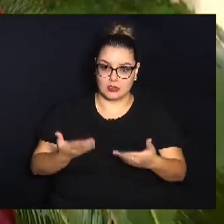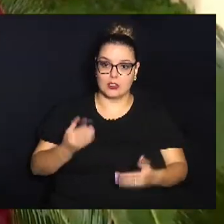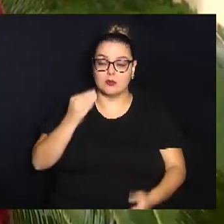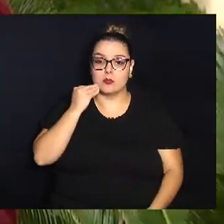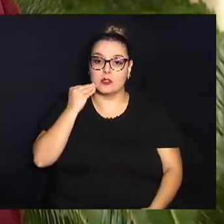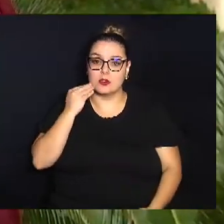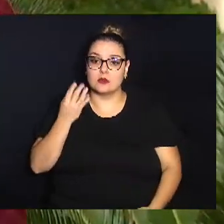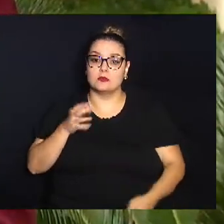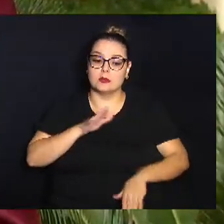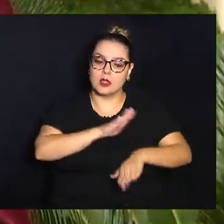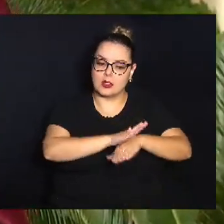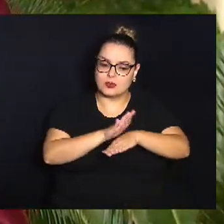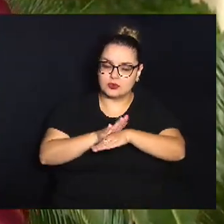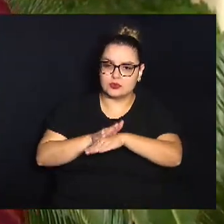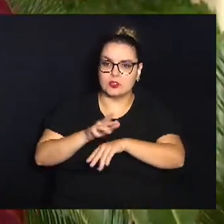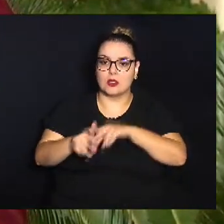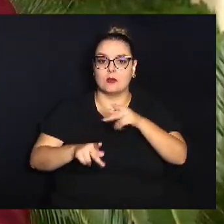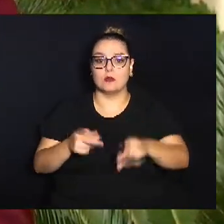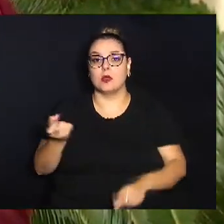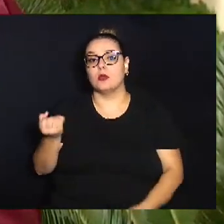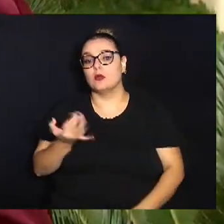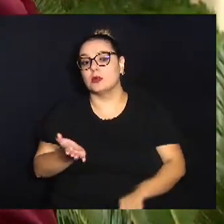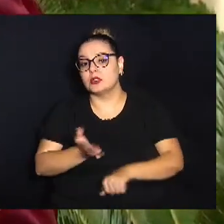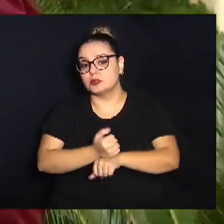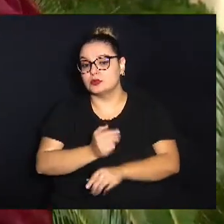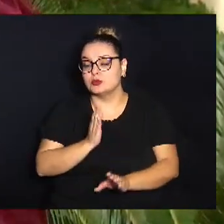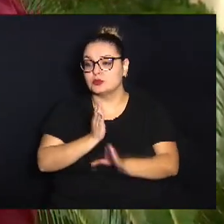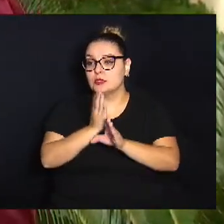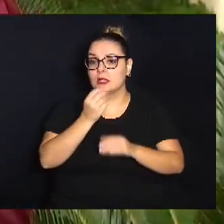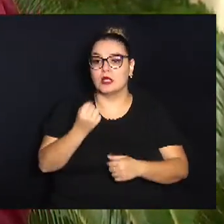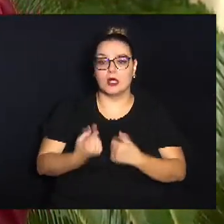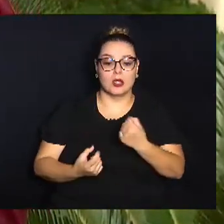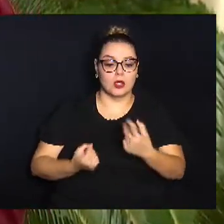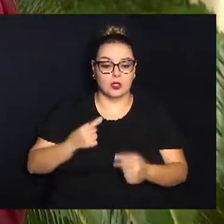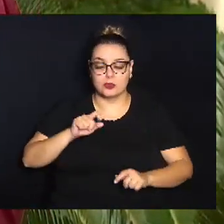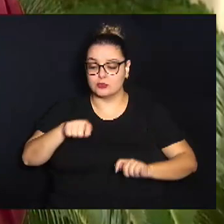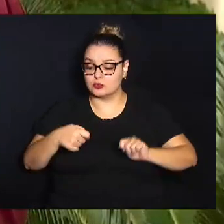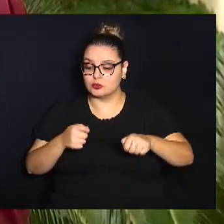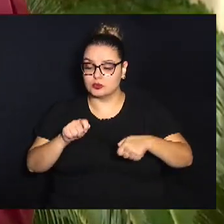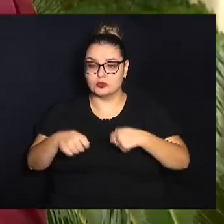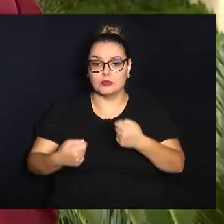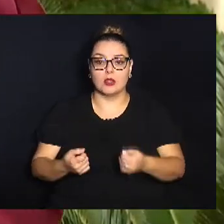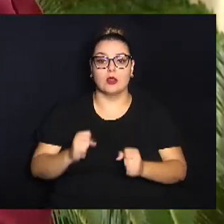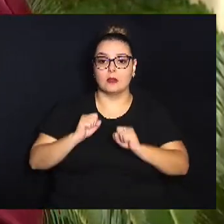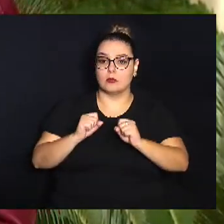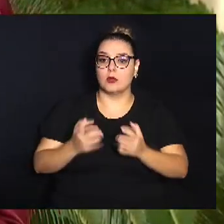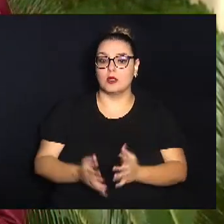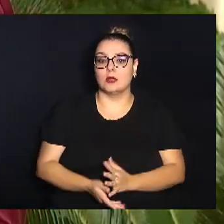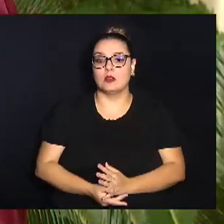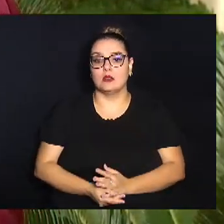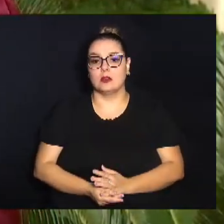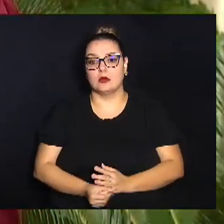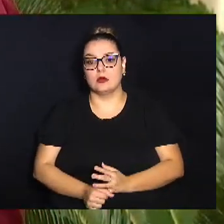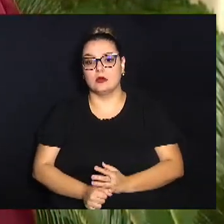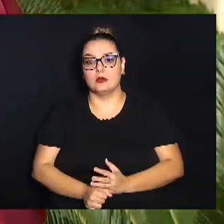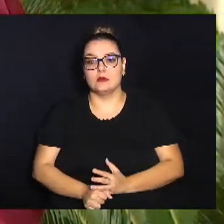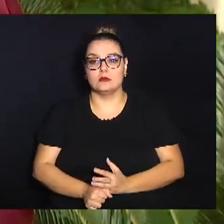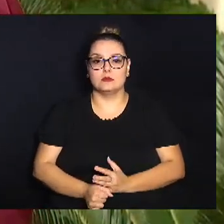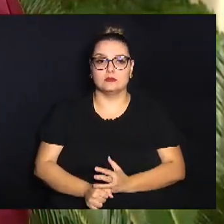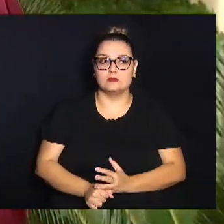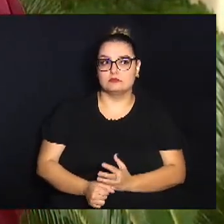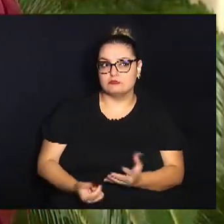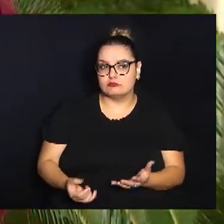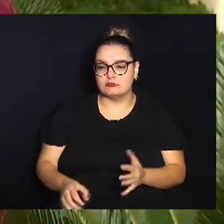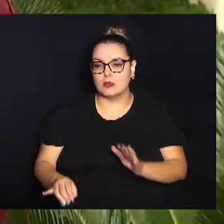instruir a população o quanto antes a gente conseguir identificar alguns sinais que possam identificar, né, o que possam de